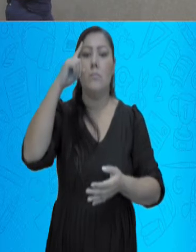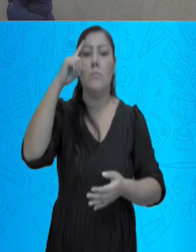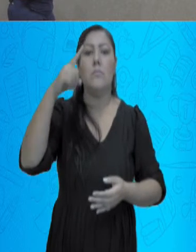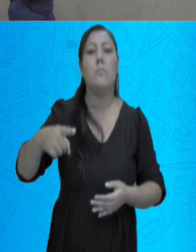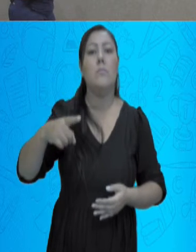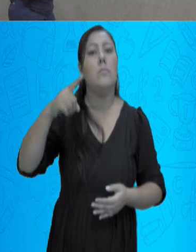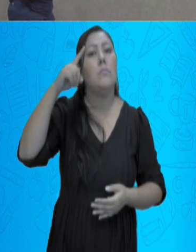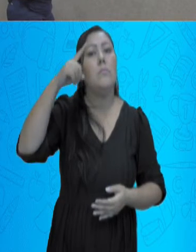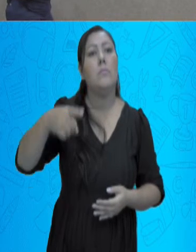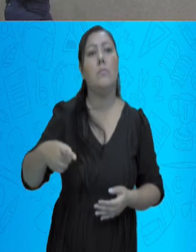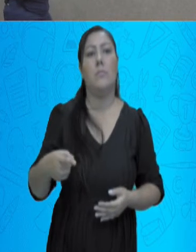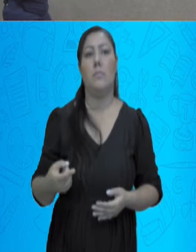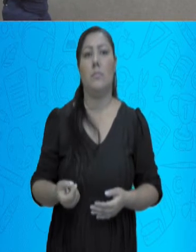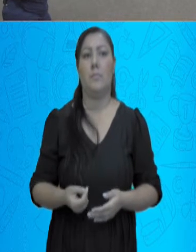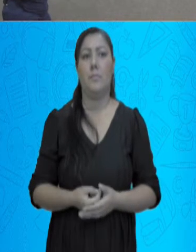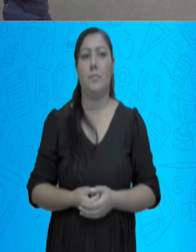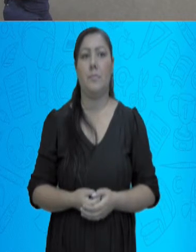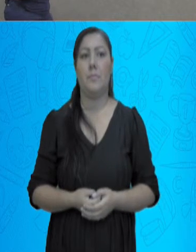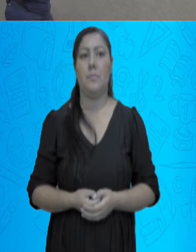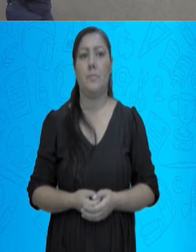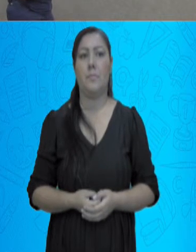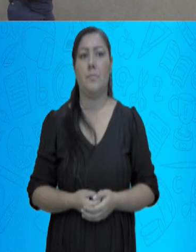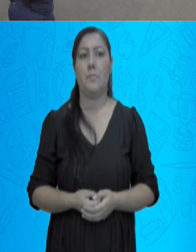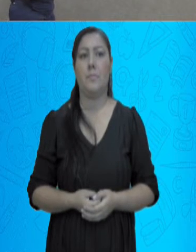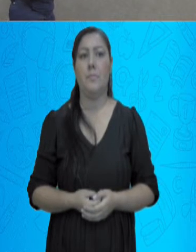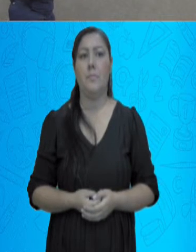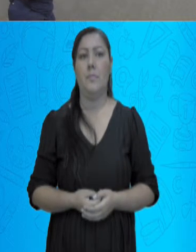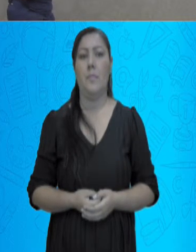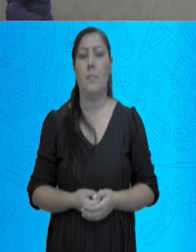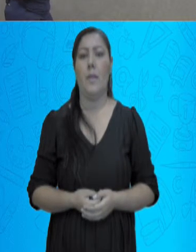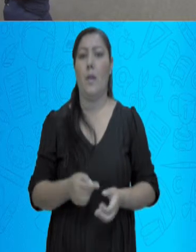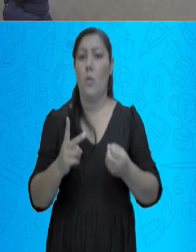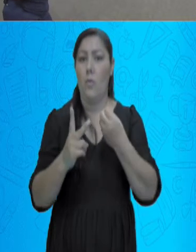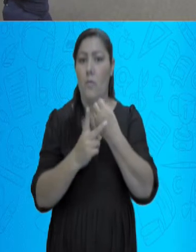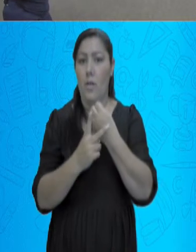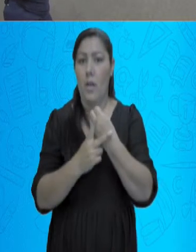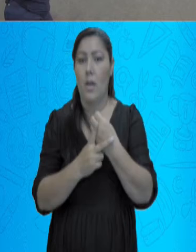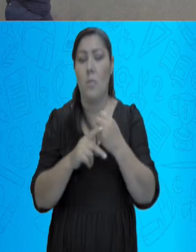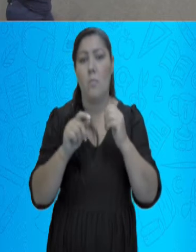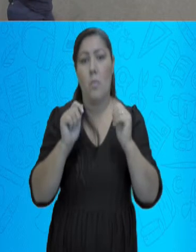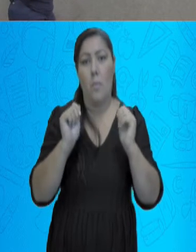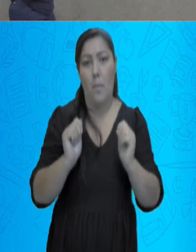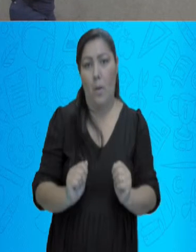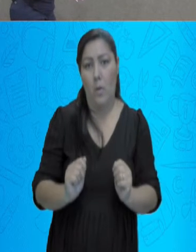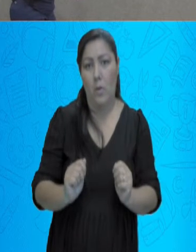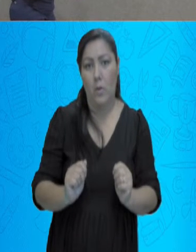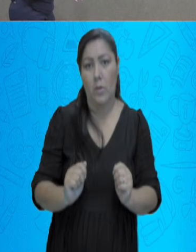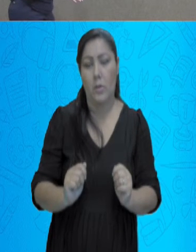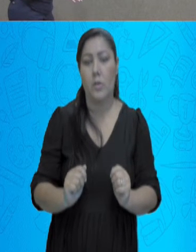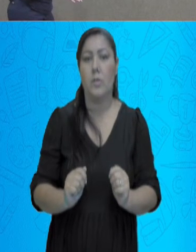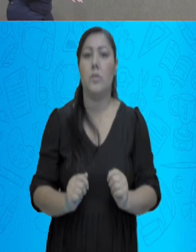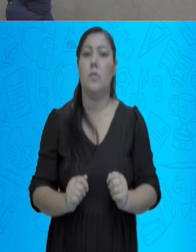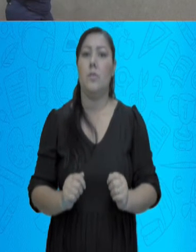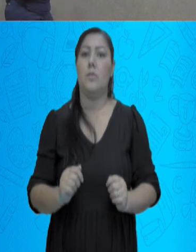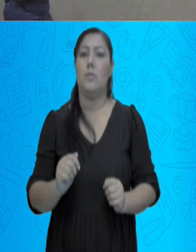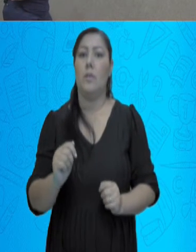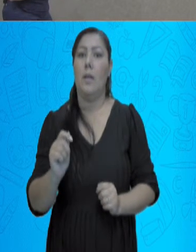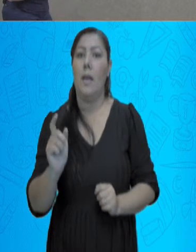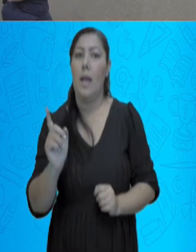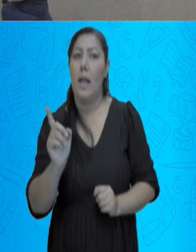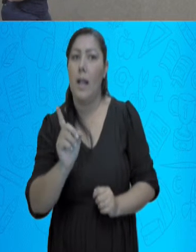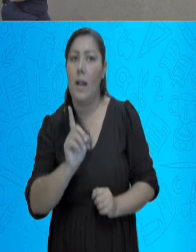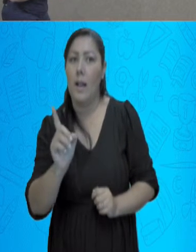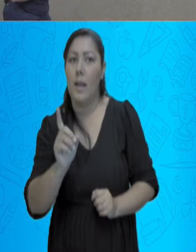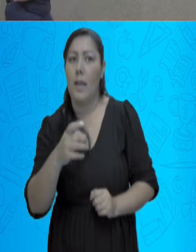os verbos, né? Os verbos, eles podem estar tanto na forma negativa como